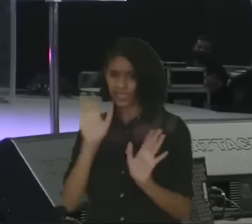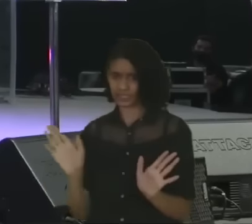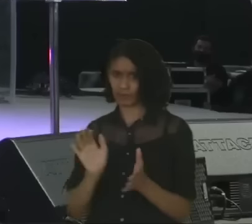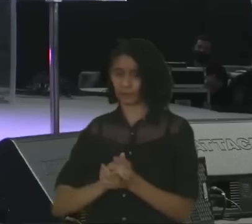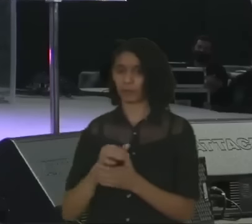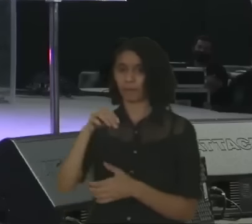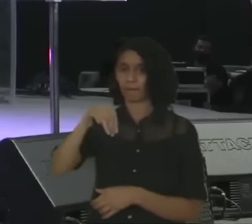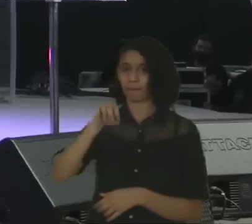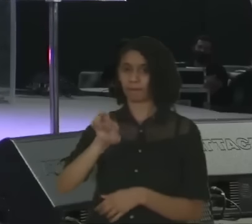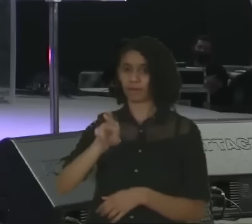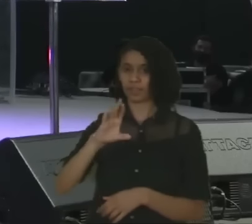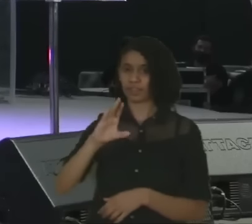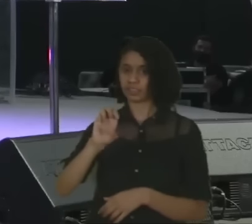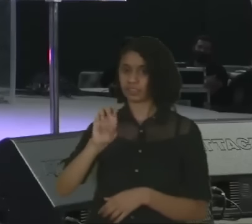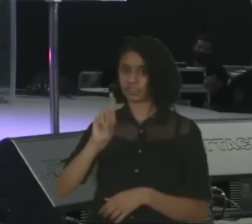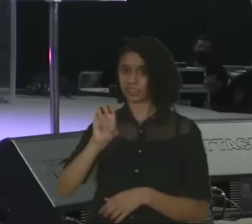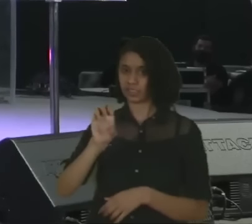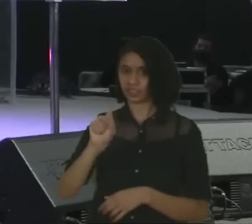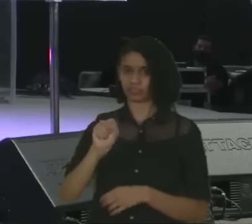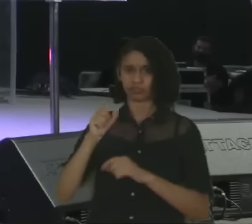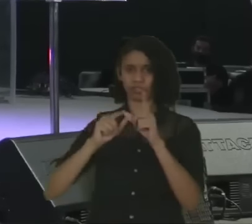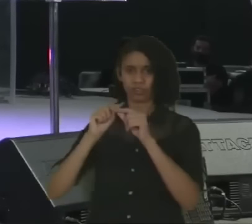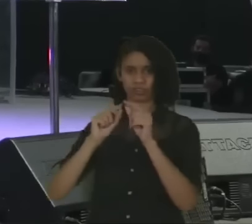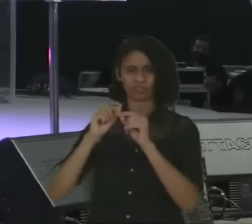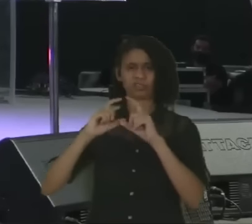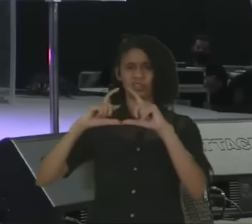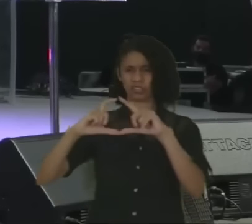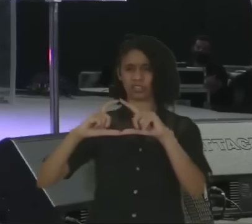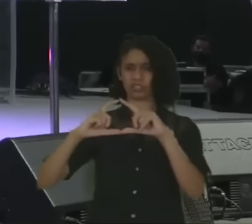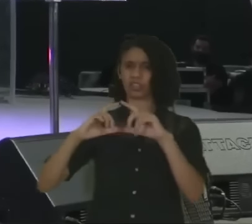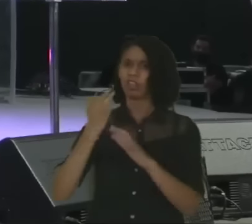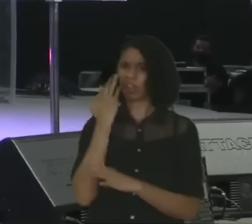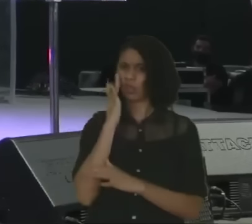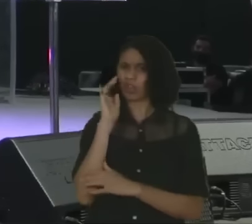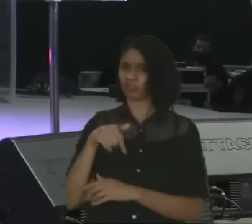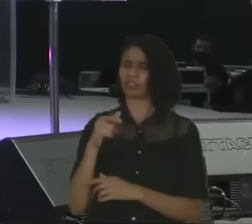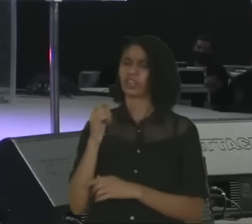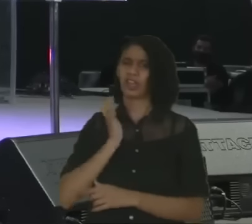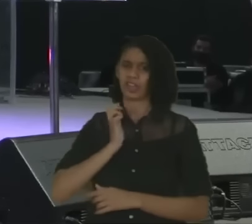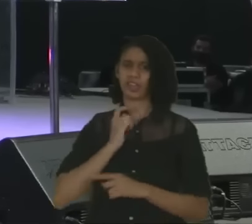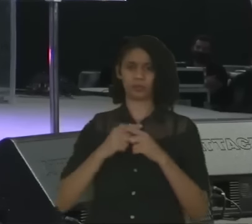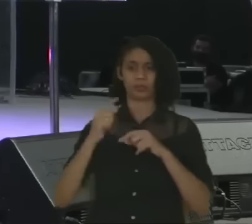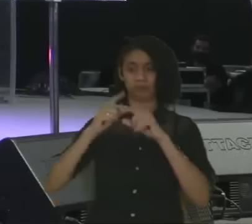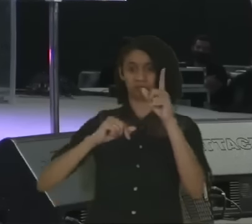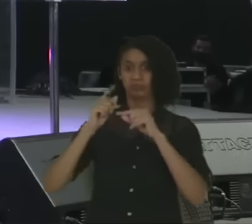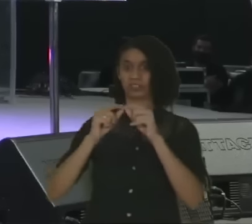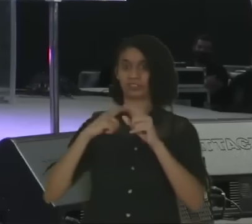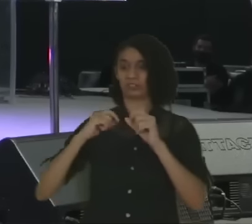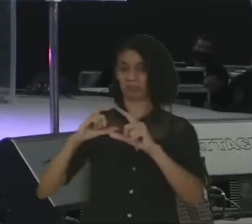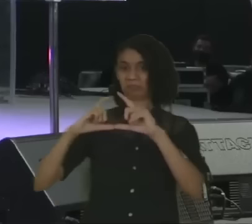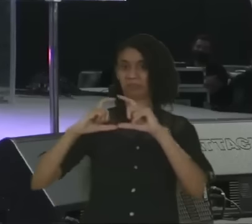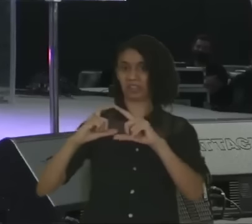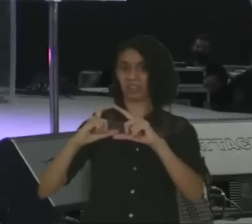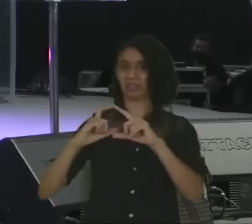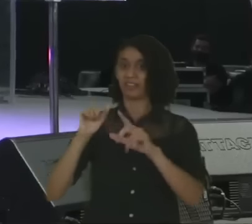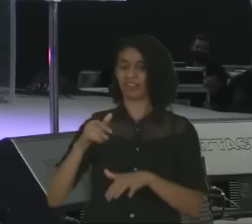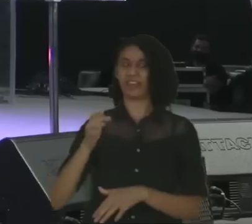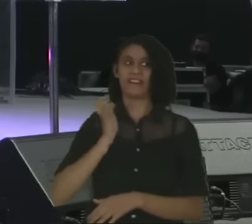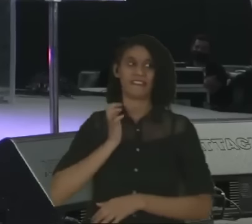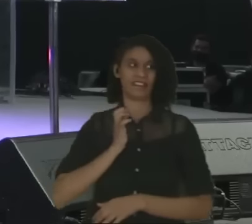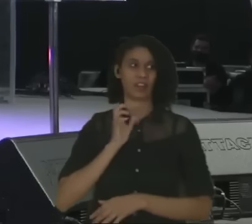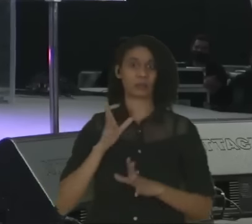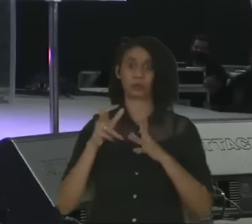Mercedes porque é caro né um estrelinha Eu imagino que deve ser cara só aquela estrelinha tudo que tem estrela